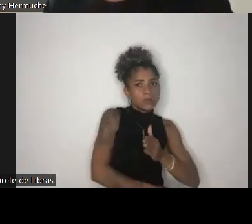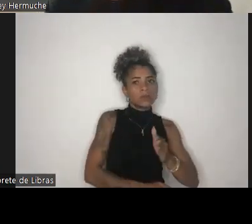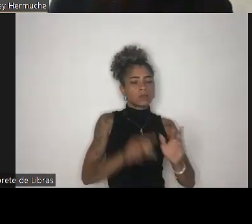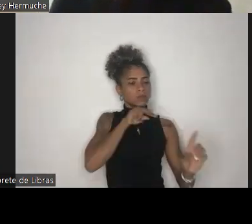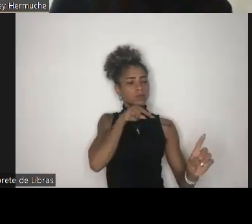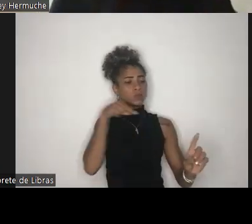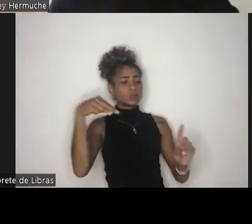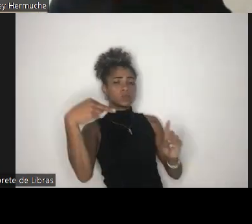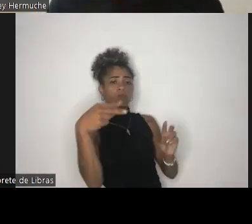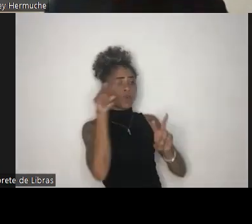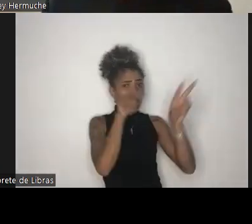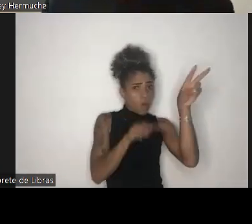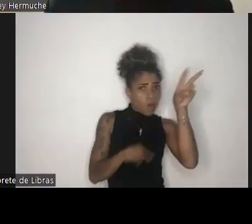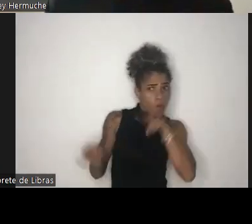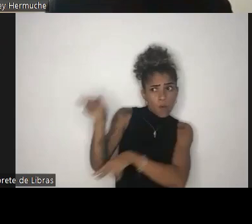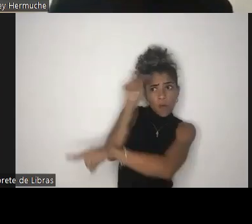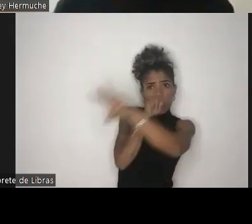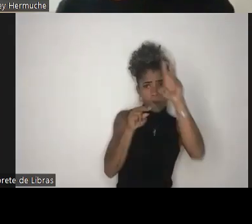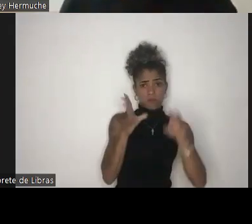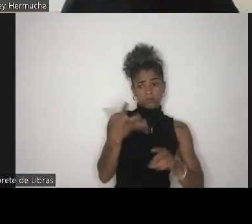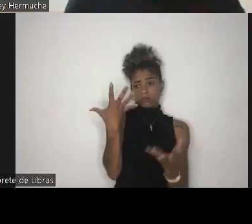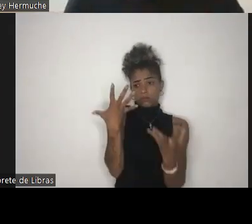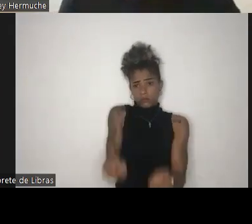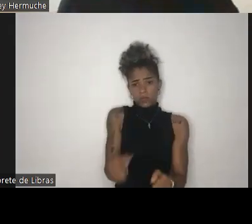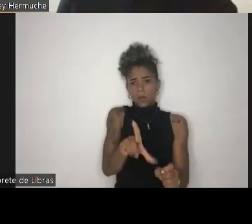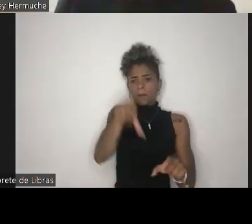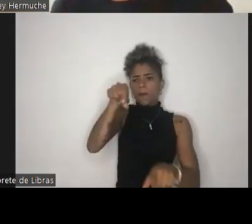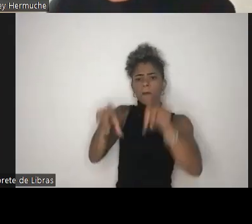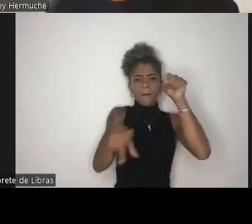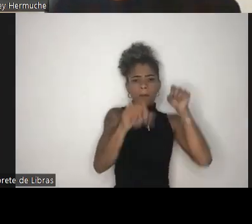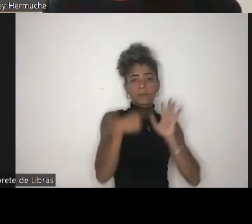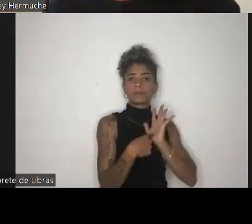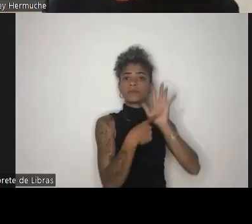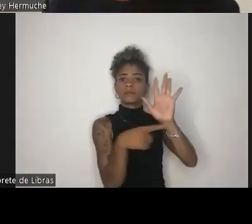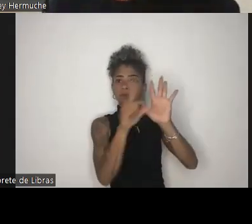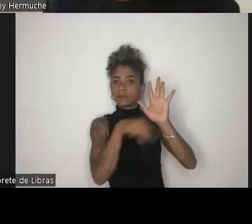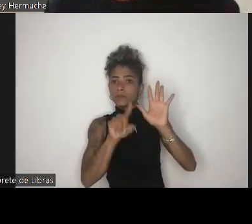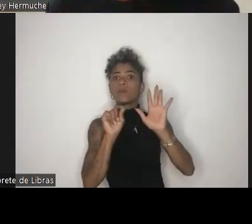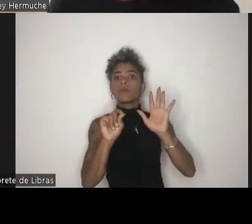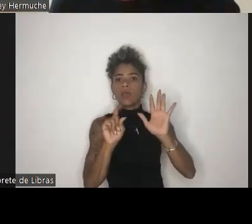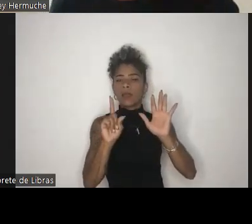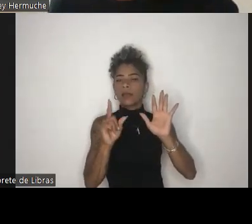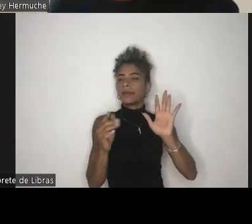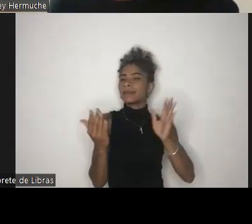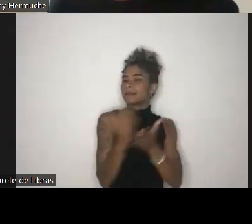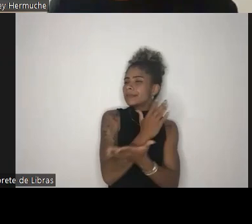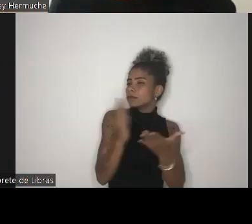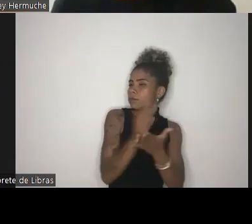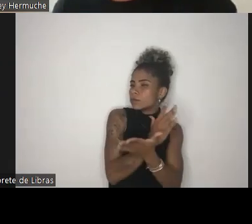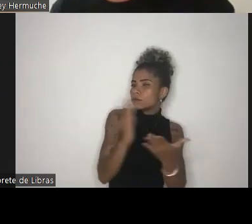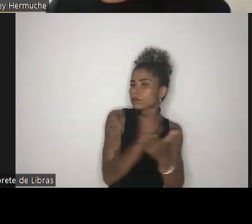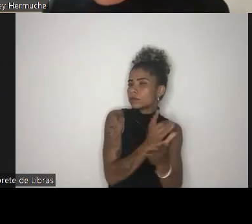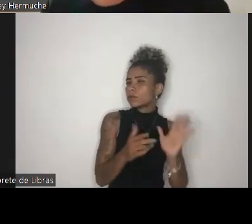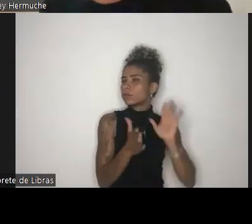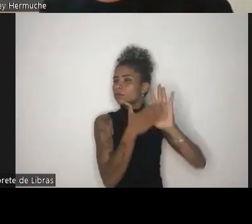que eu que eu iria adotar então Tô mostrando para vocês algumas pranchas de